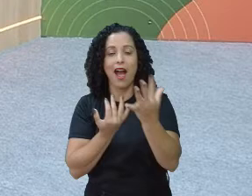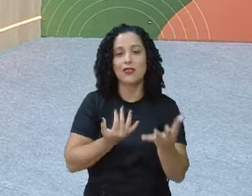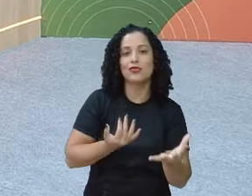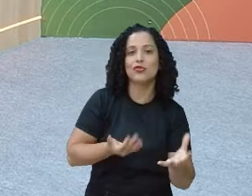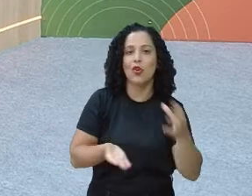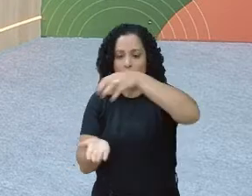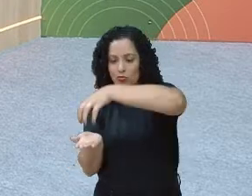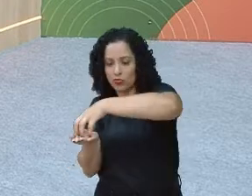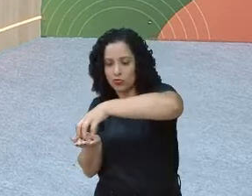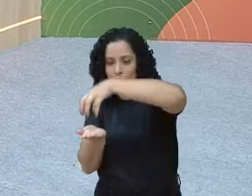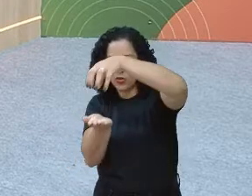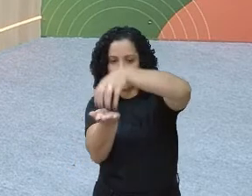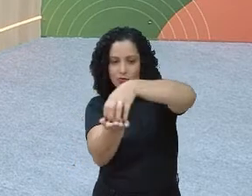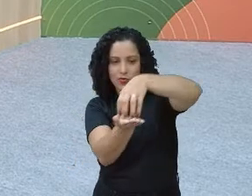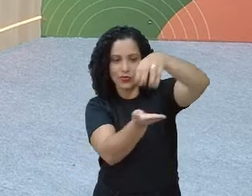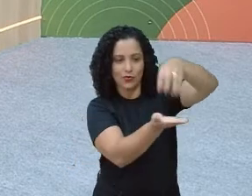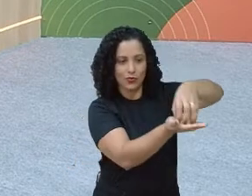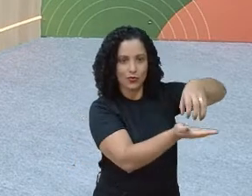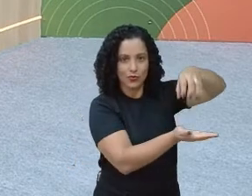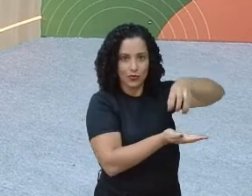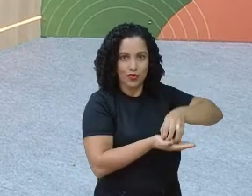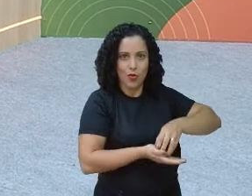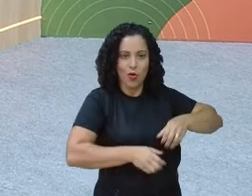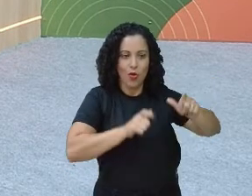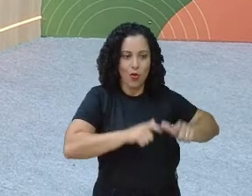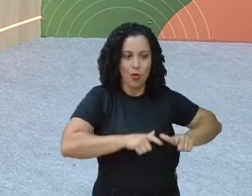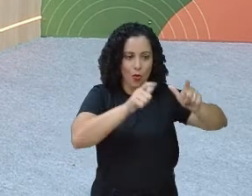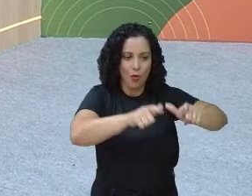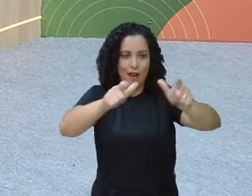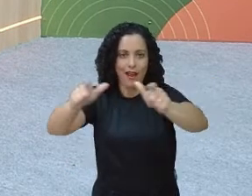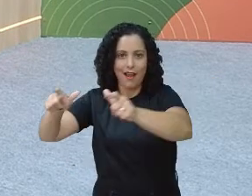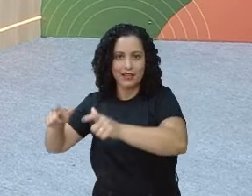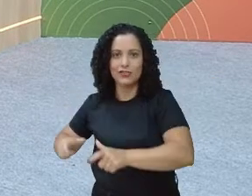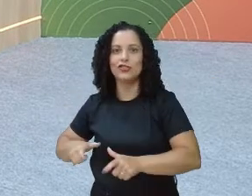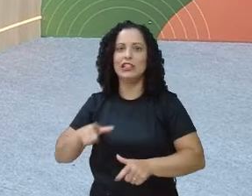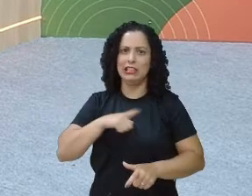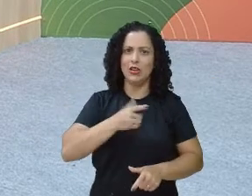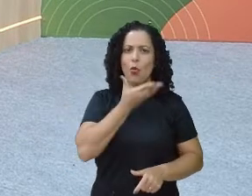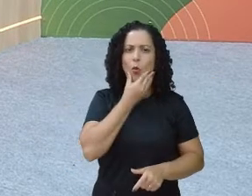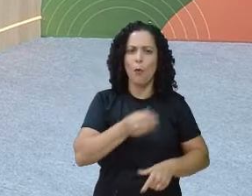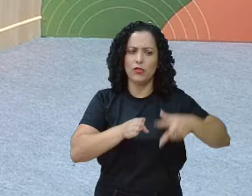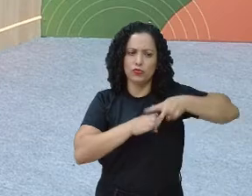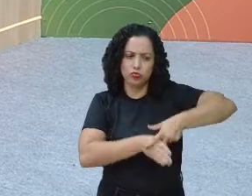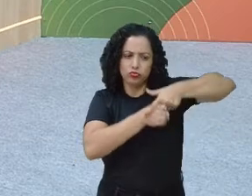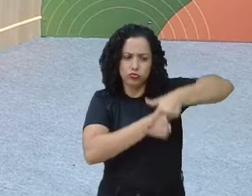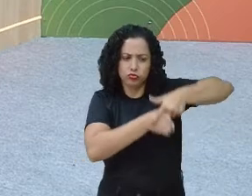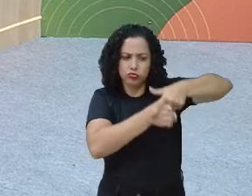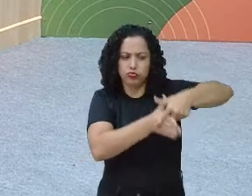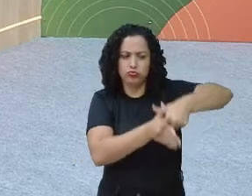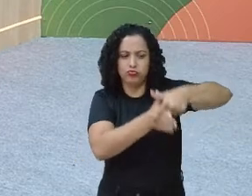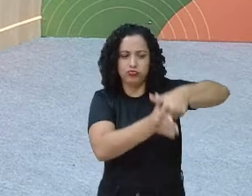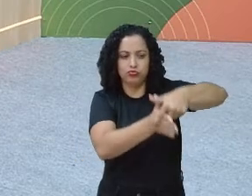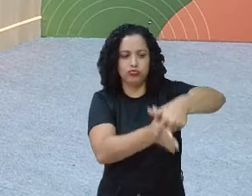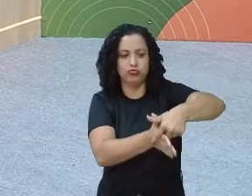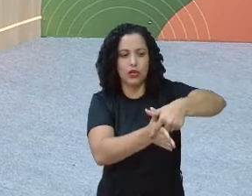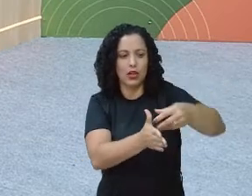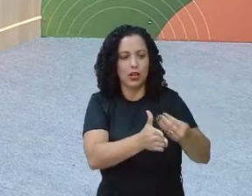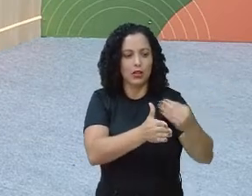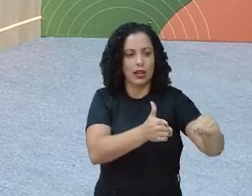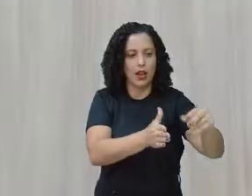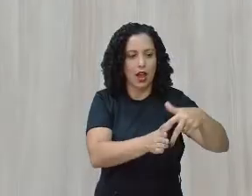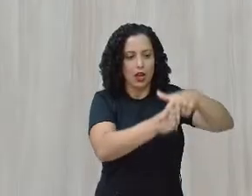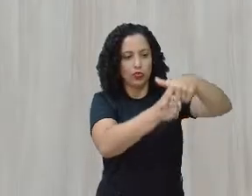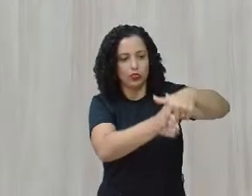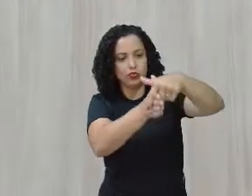o reinado e os mensageiros montados a cavalo iam de uma a uma levando mensagens, ou seja,